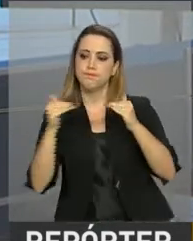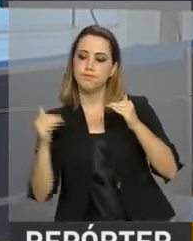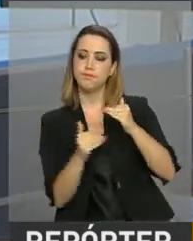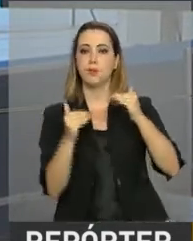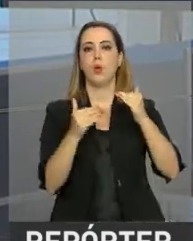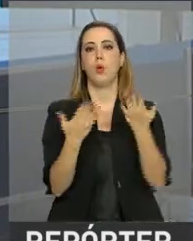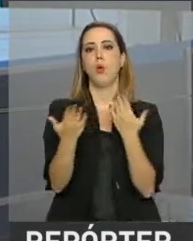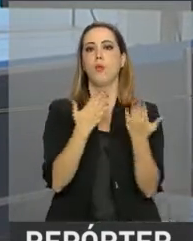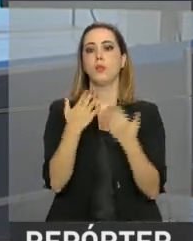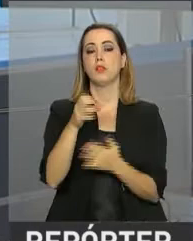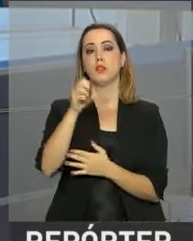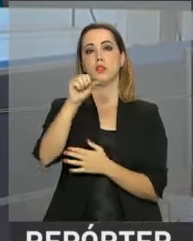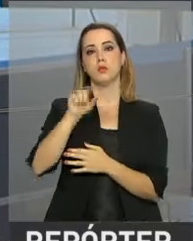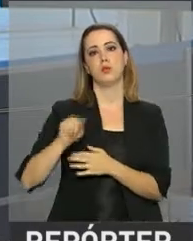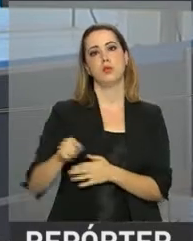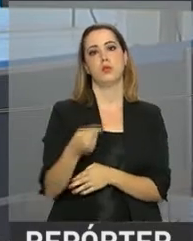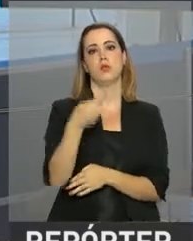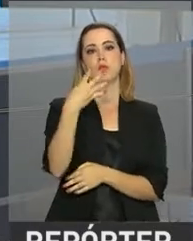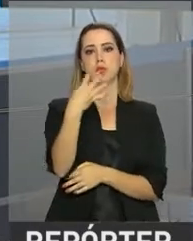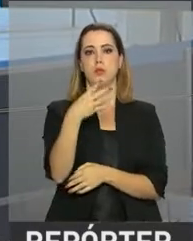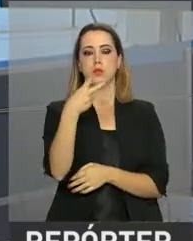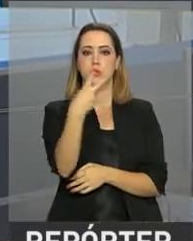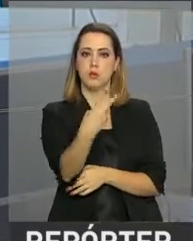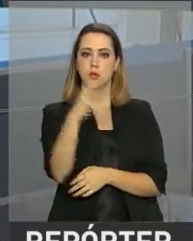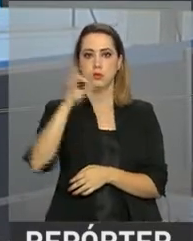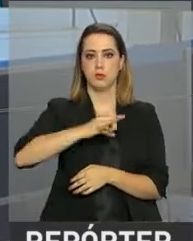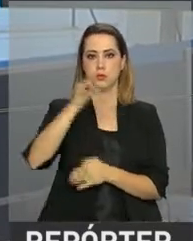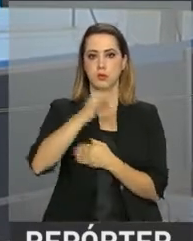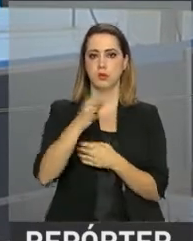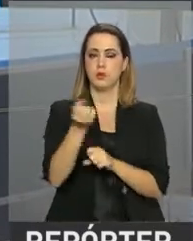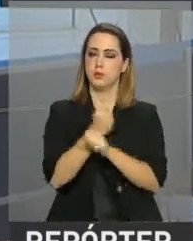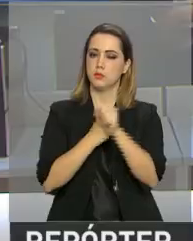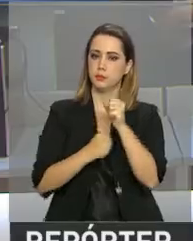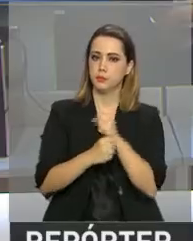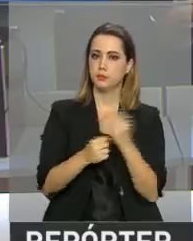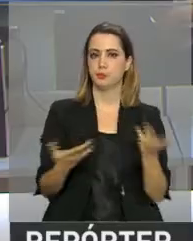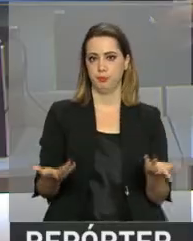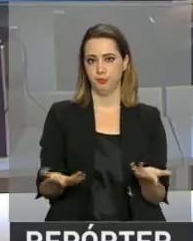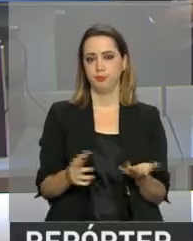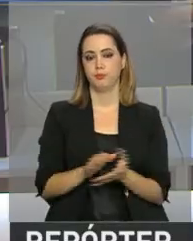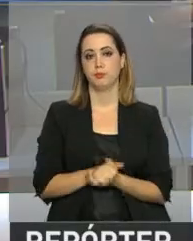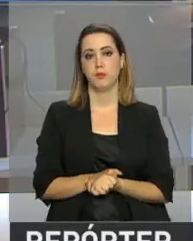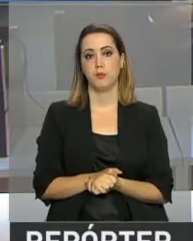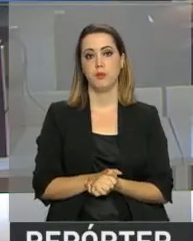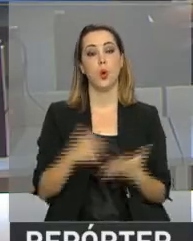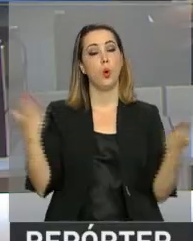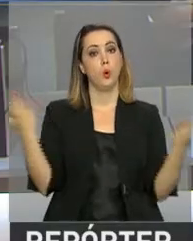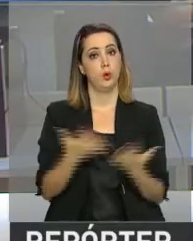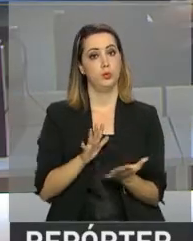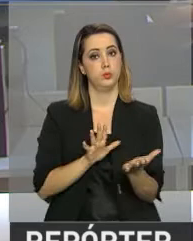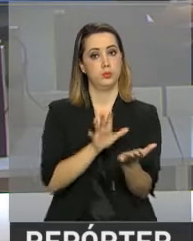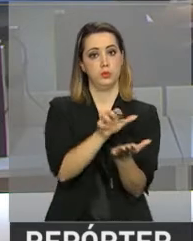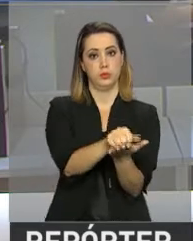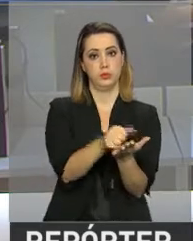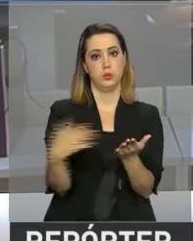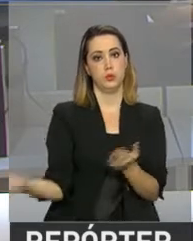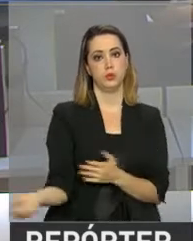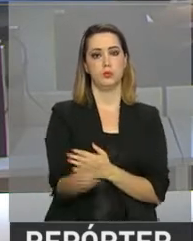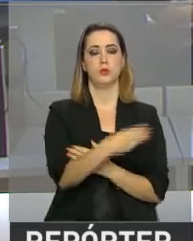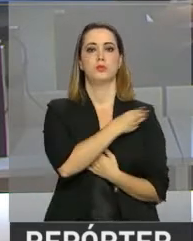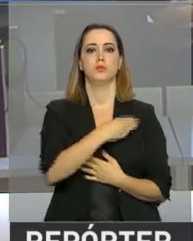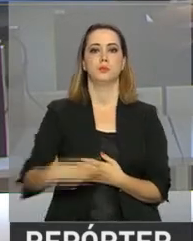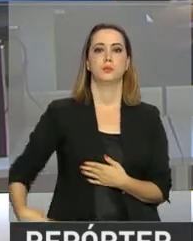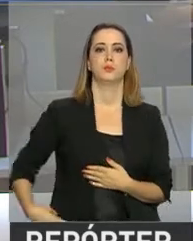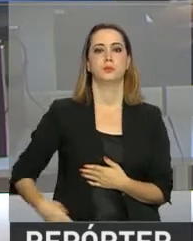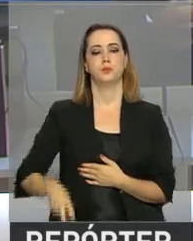32% registrados no mesmo período do ano passado tomou posse hoje o novo ministro da cultura